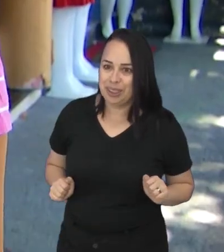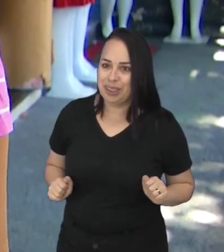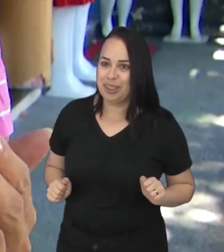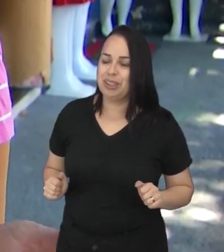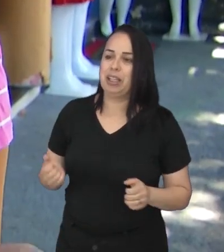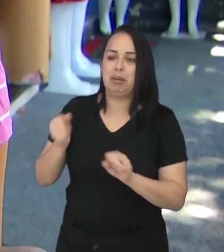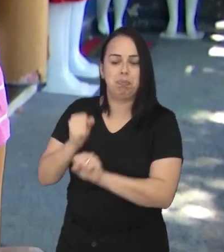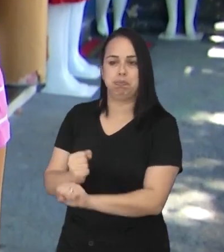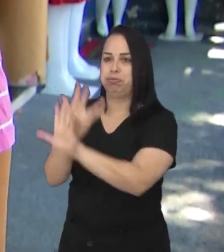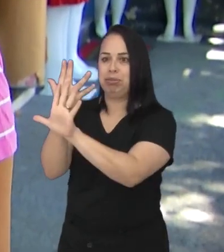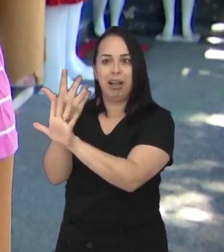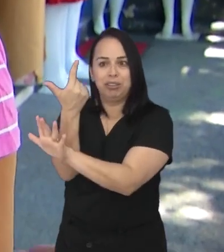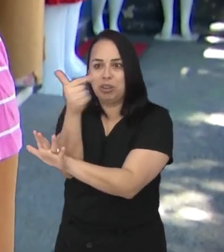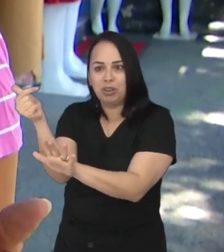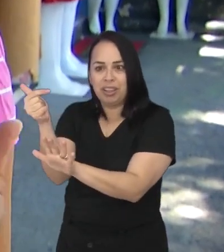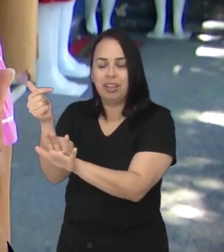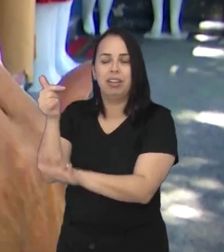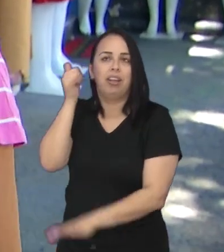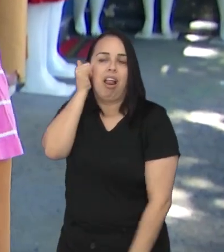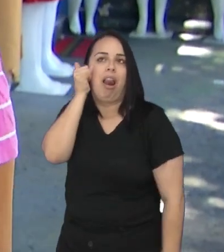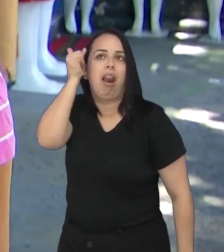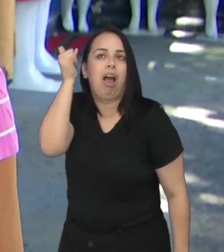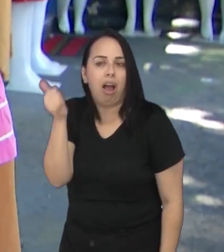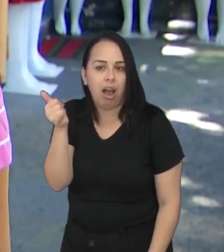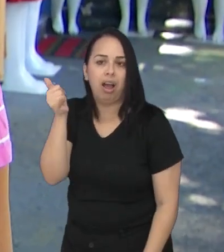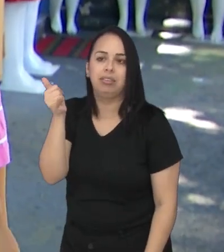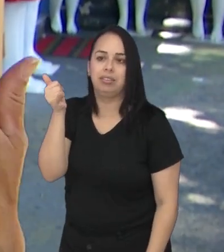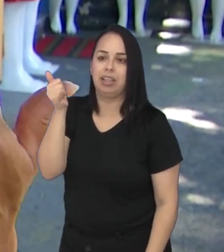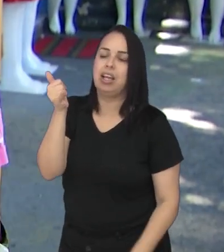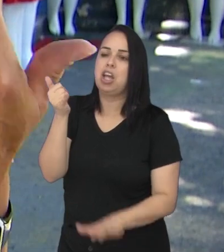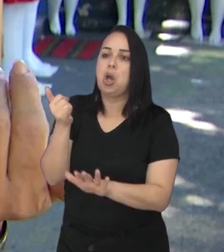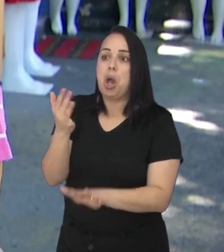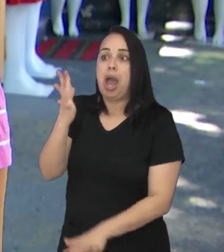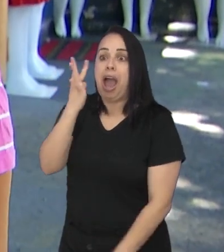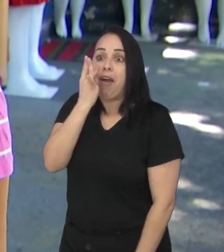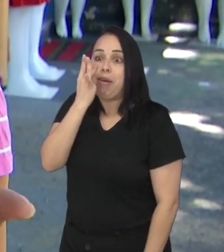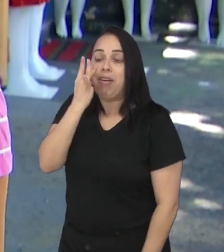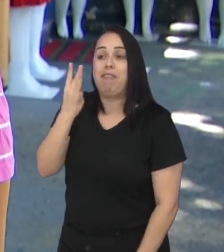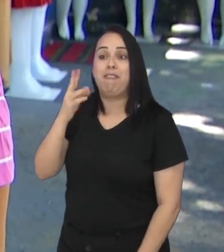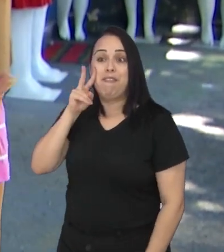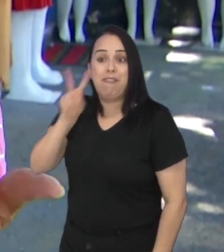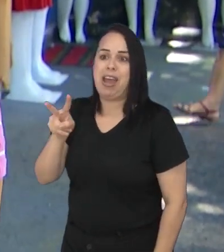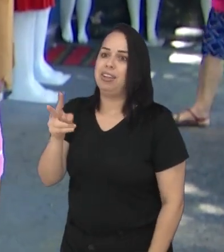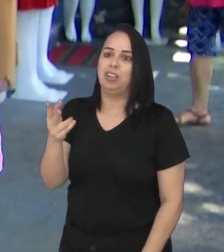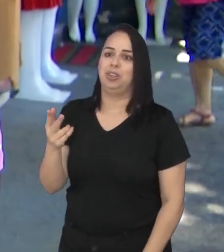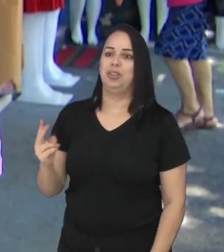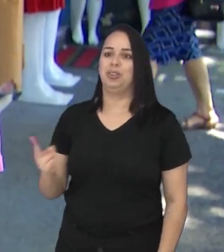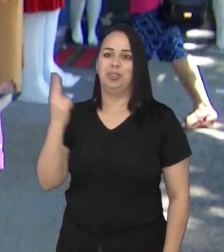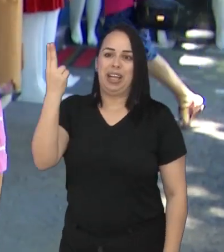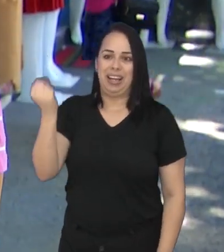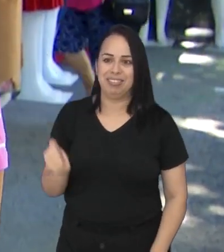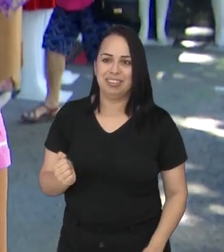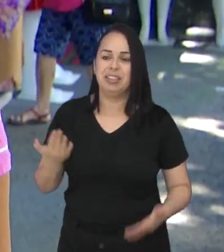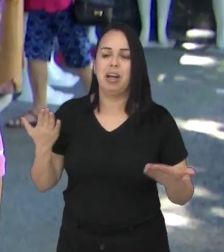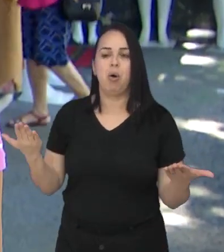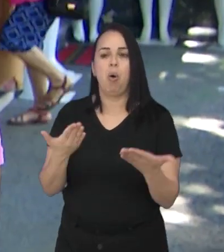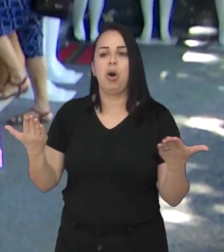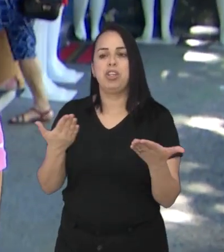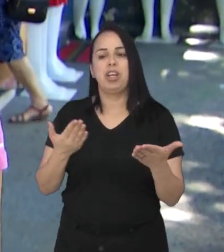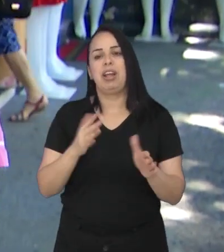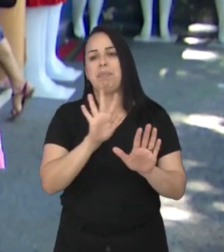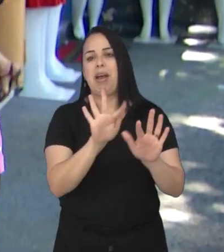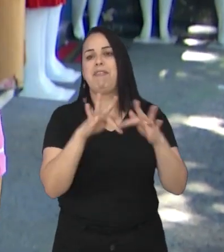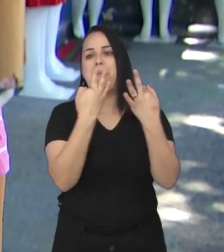Antigamente, gente não tinha essa chamada de vídeo, né? Então, era assim, era por telefone, ligação e você não tinha o contato visual, né?